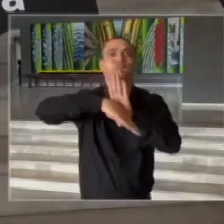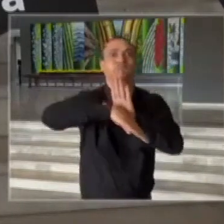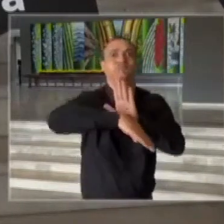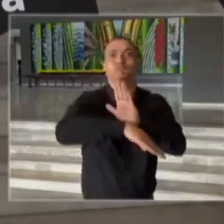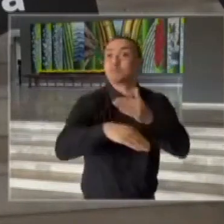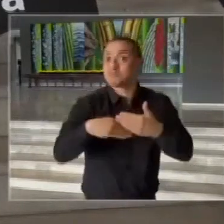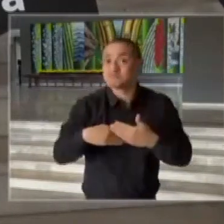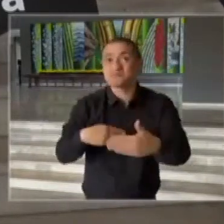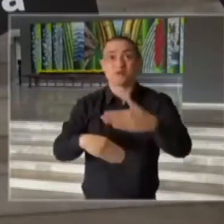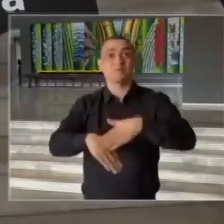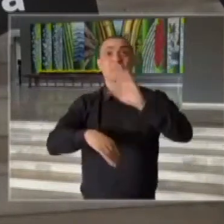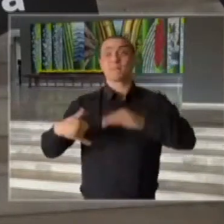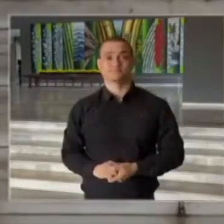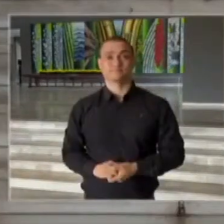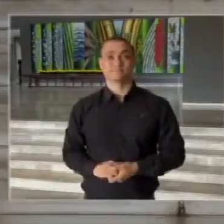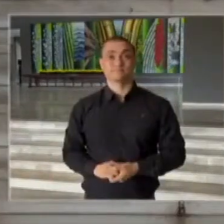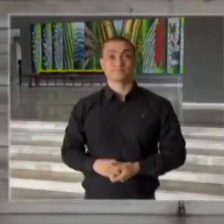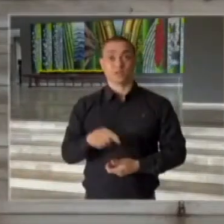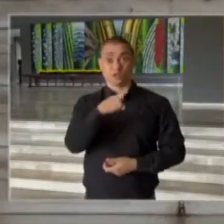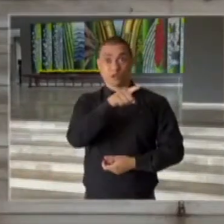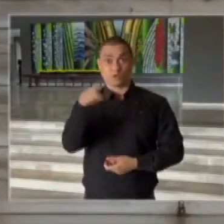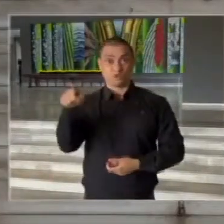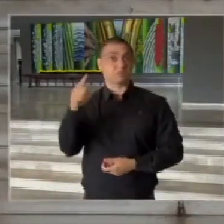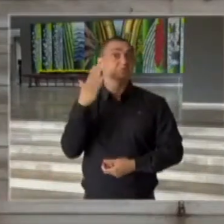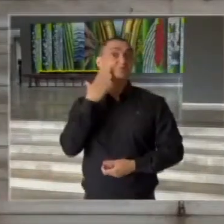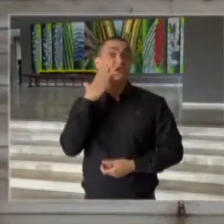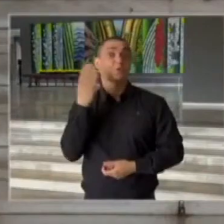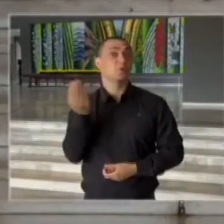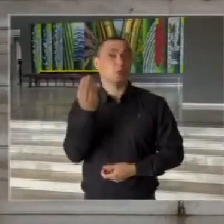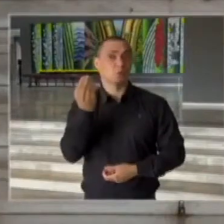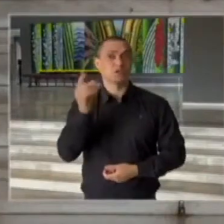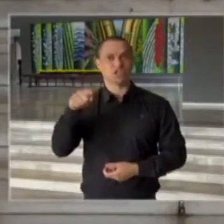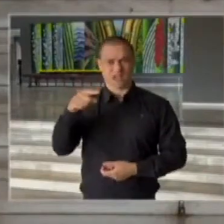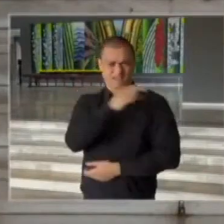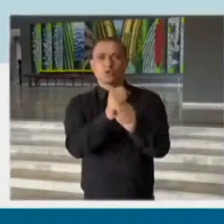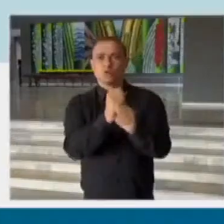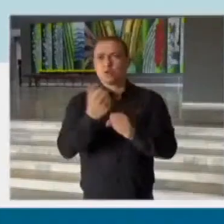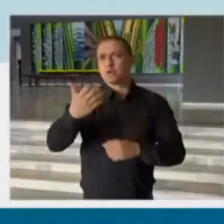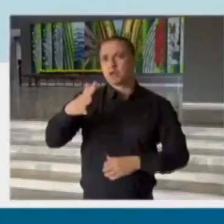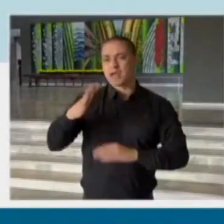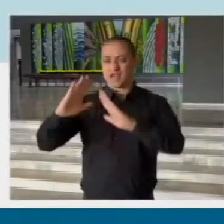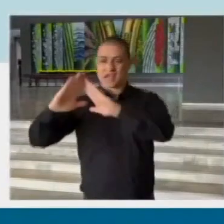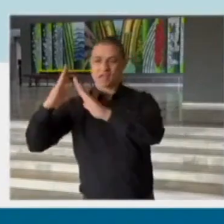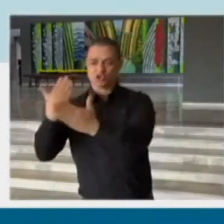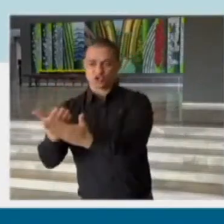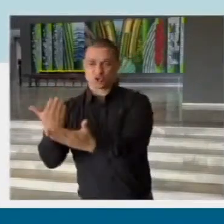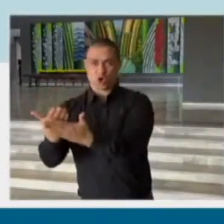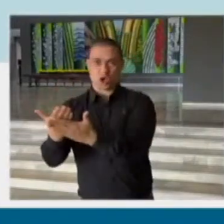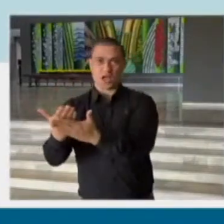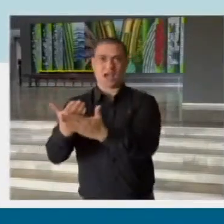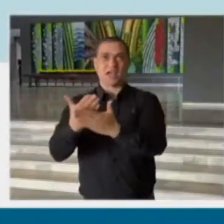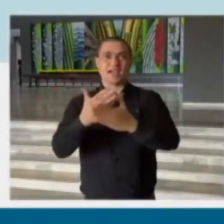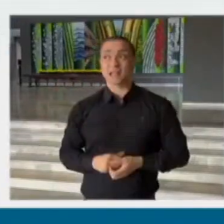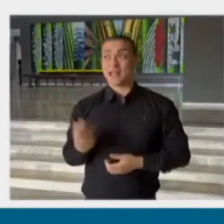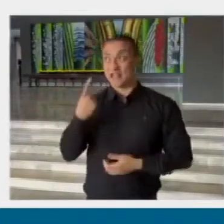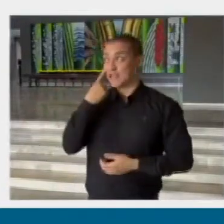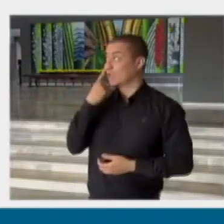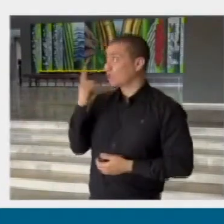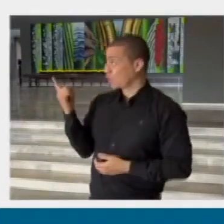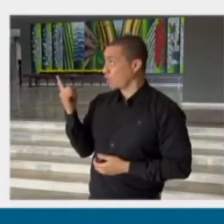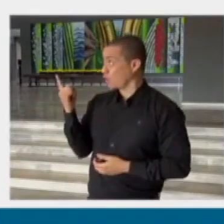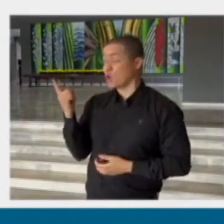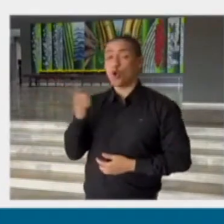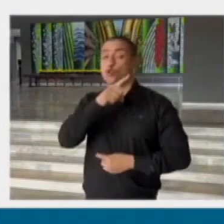para mais faixas etárias. O governador ainda anunciou mais um programa. Dessa vez é a Bolsa do Povo Educação.